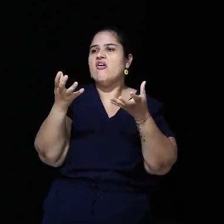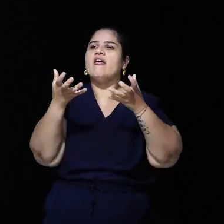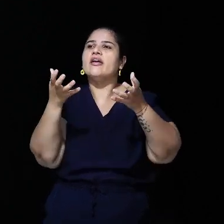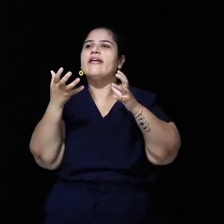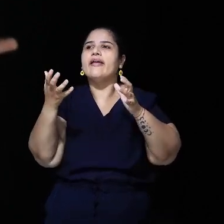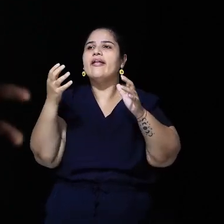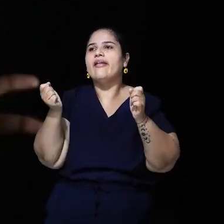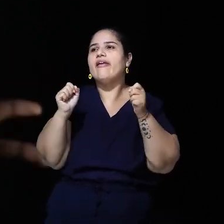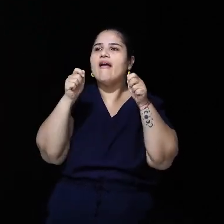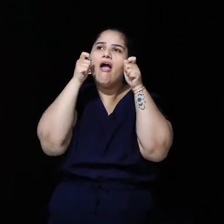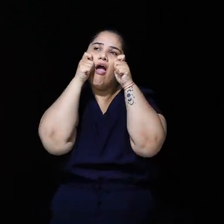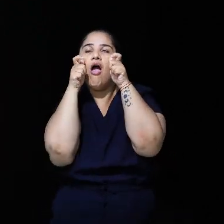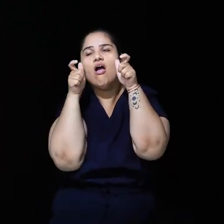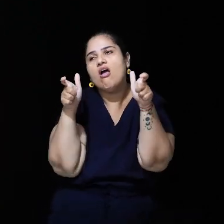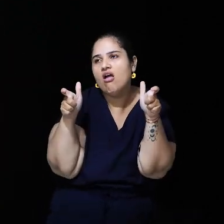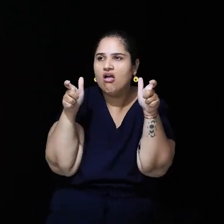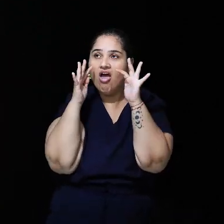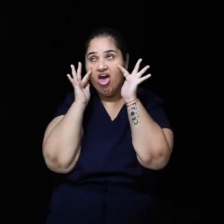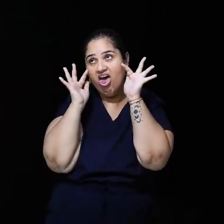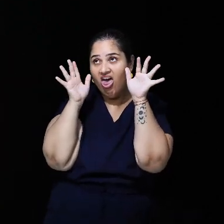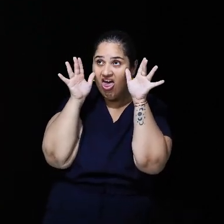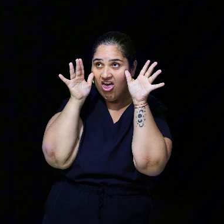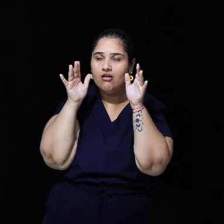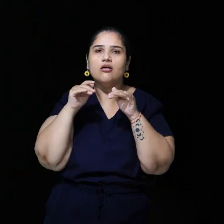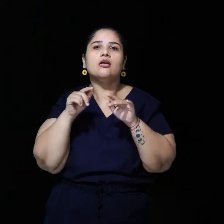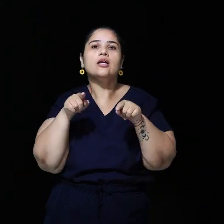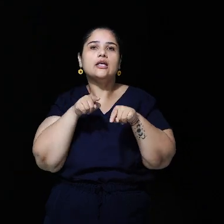que aquilo era coisa de